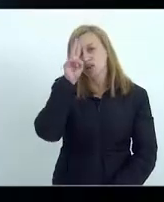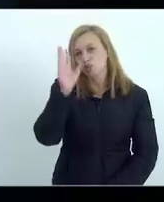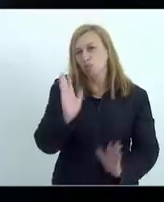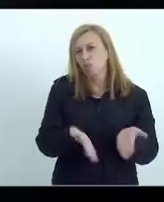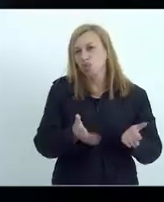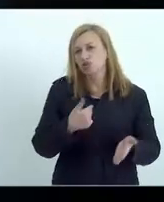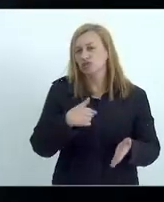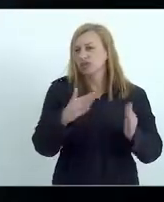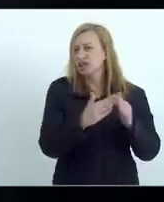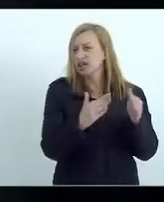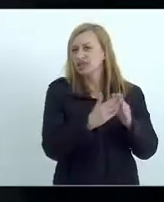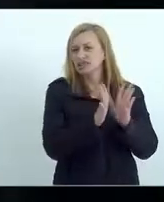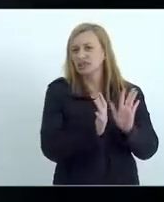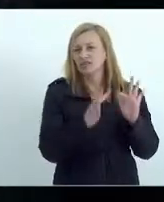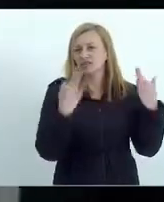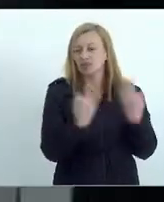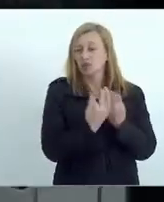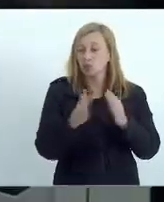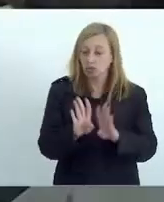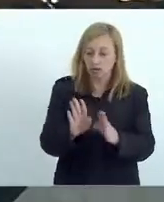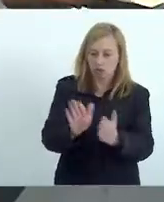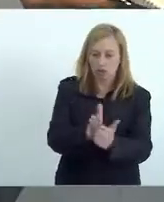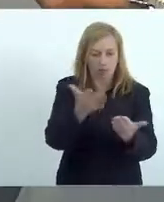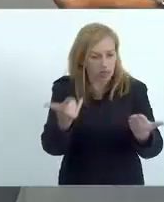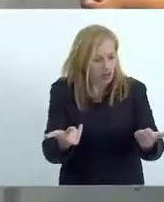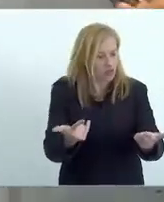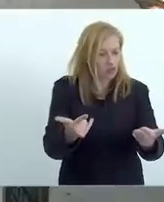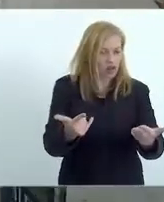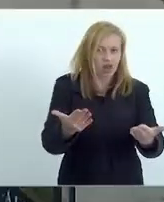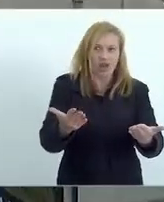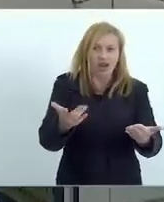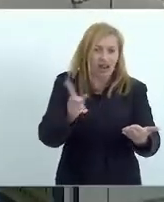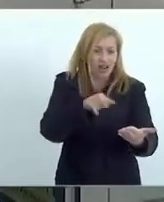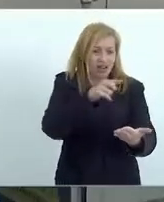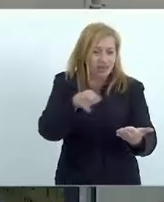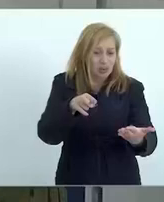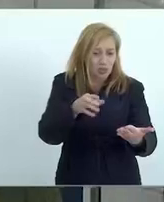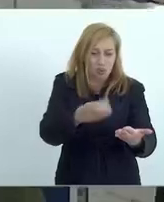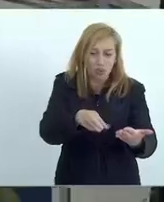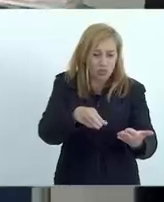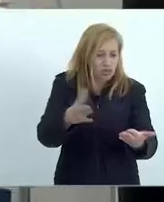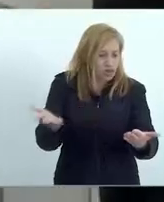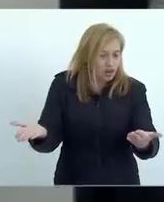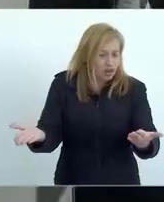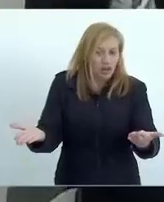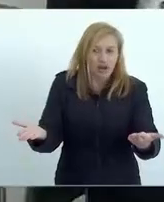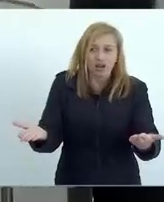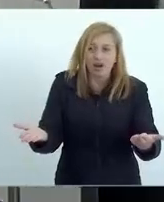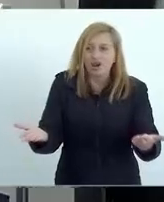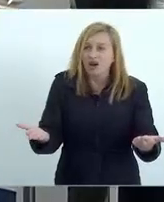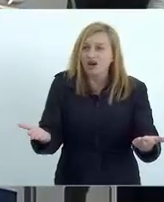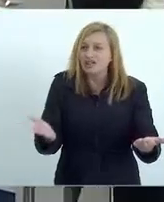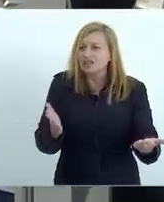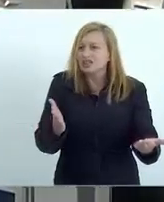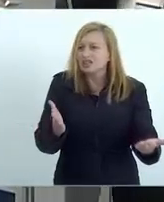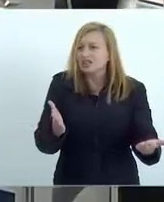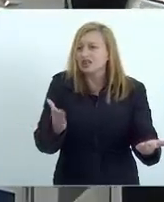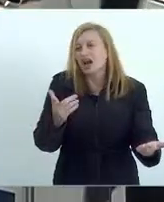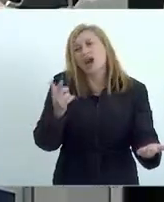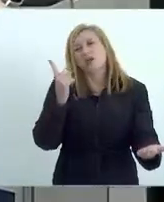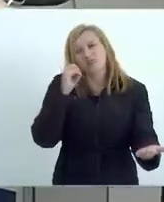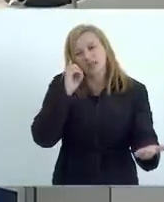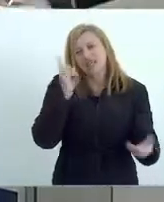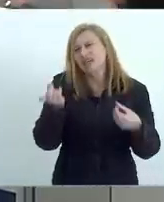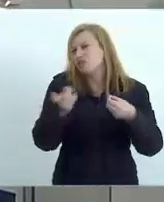fosse hoje eu tava na casa de um parente que quando eu abria eu falei suspender ou então já já e a